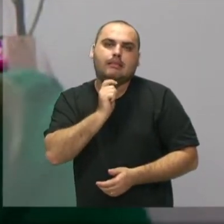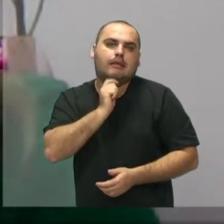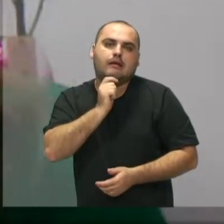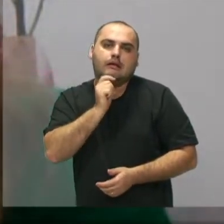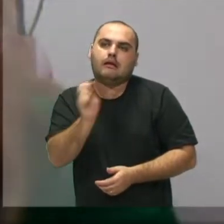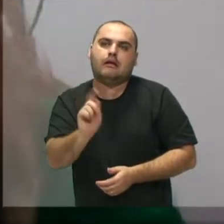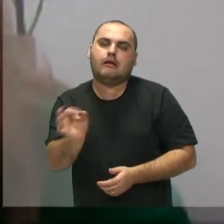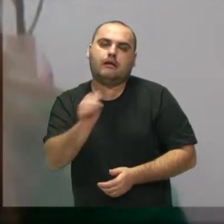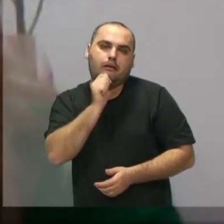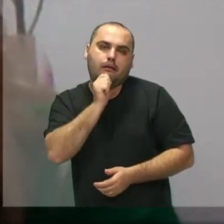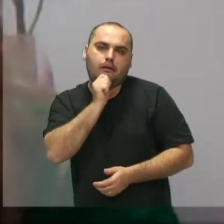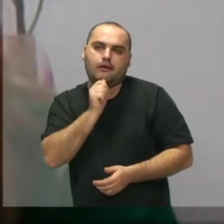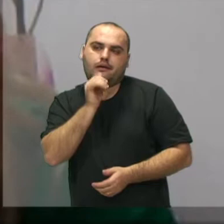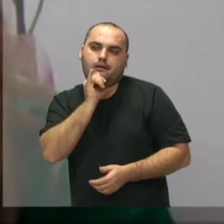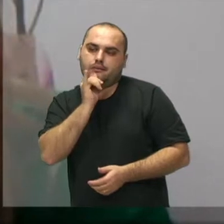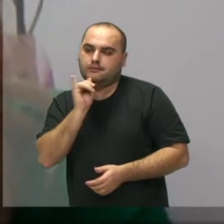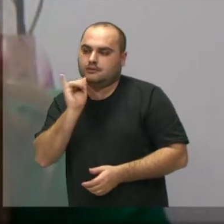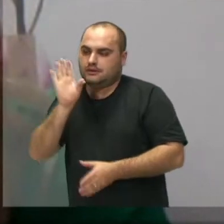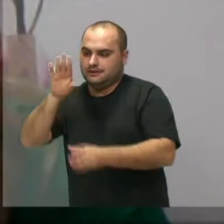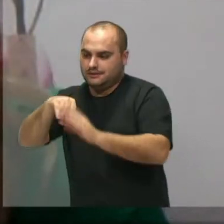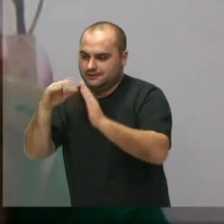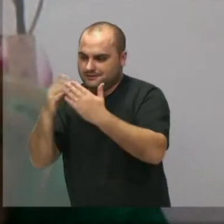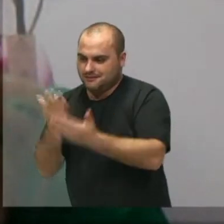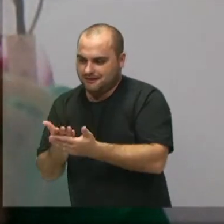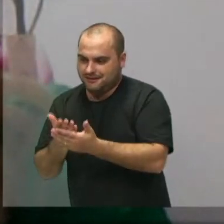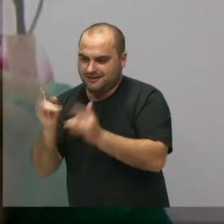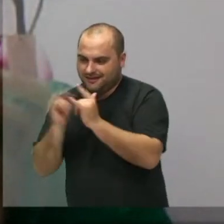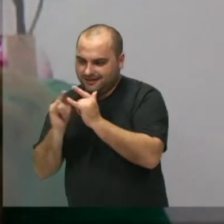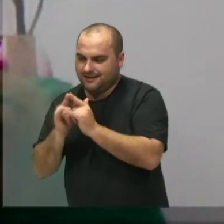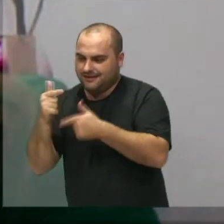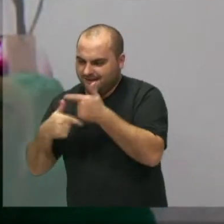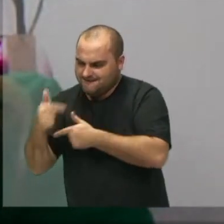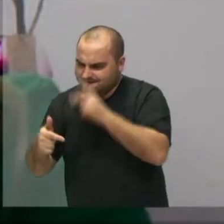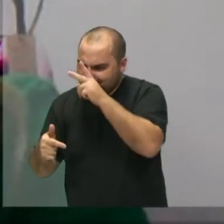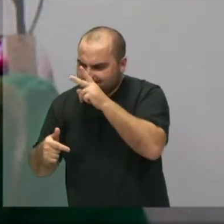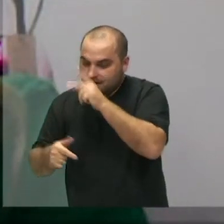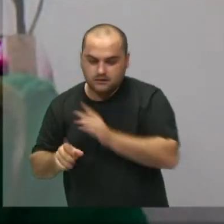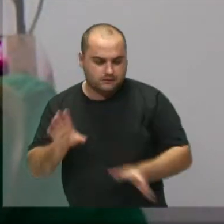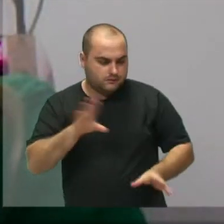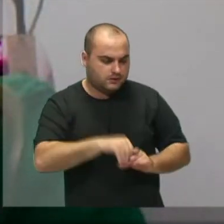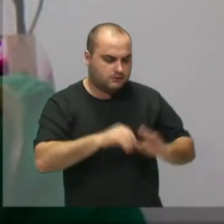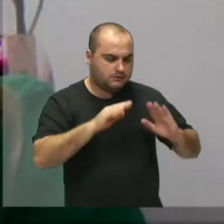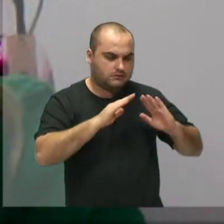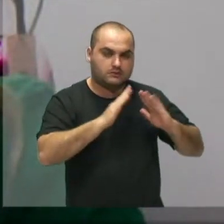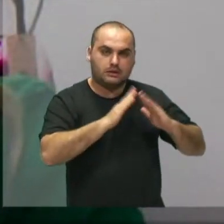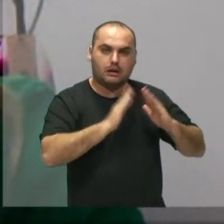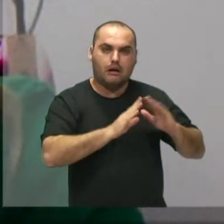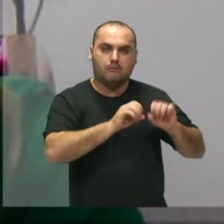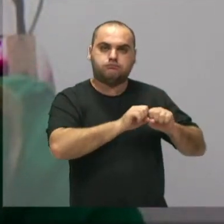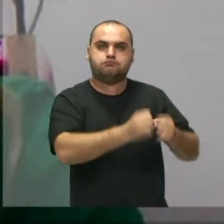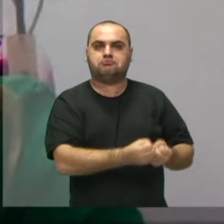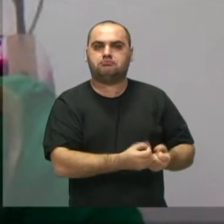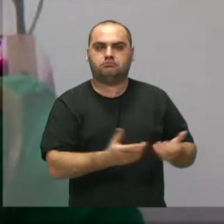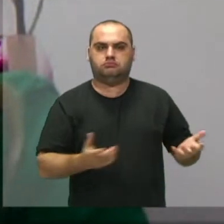na instituição e dentro de casa, às vezes, destruir tudo. Teve um período que a gente fez um trabalho sobre